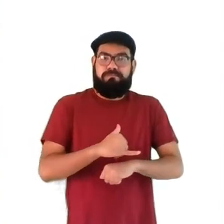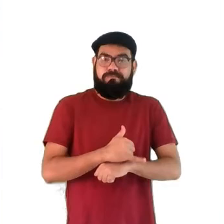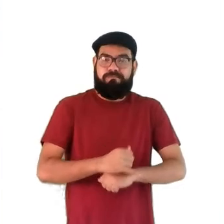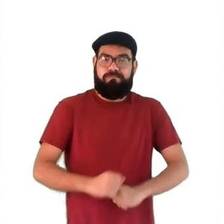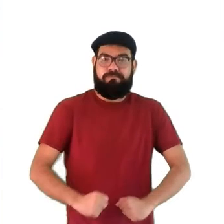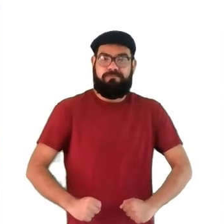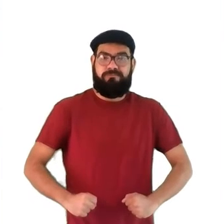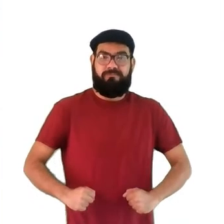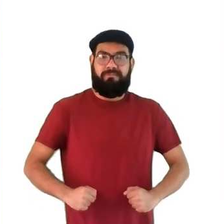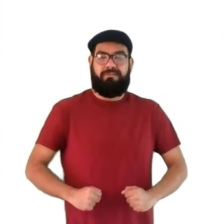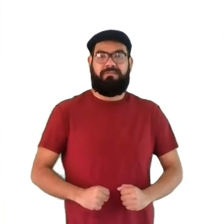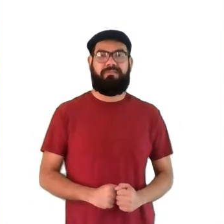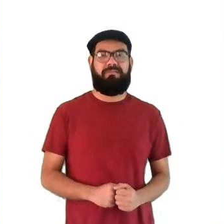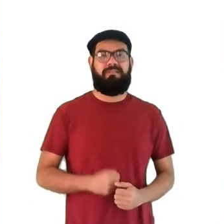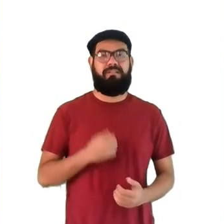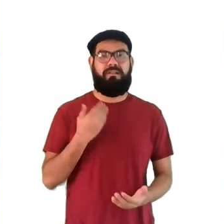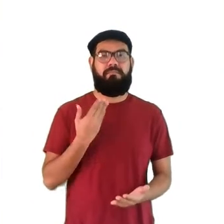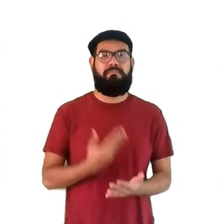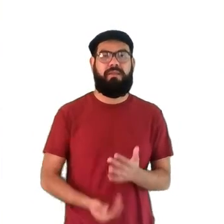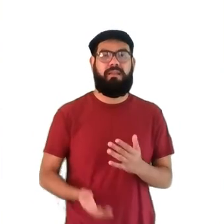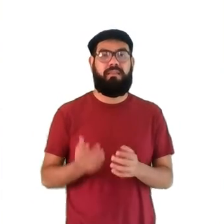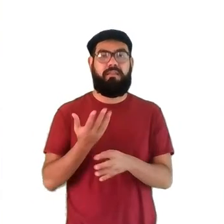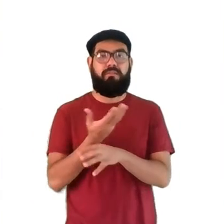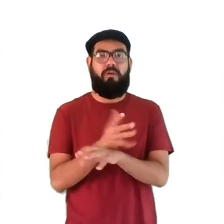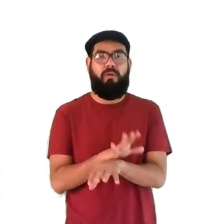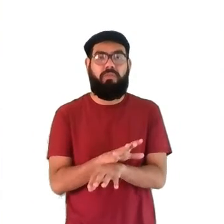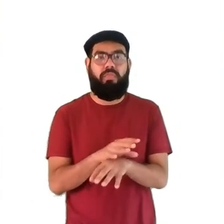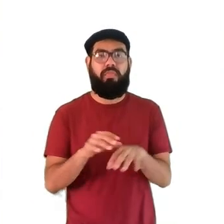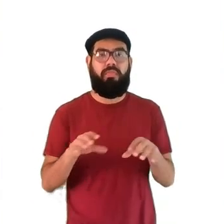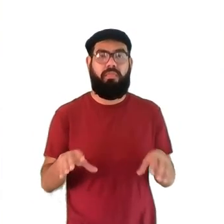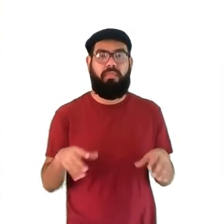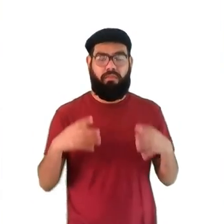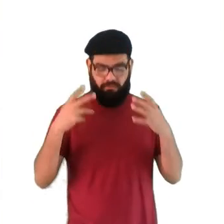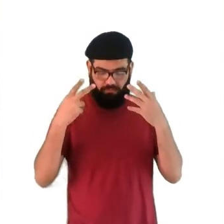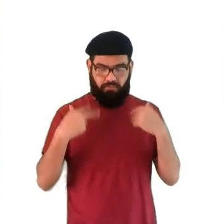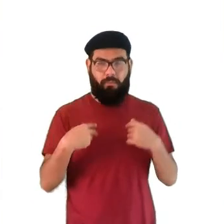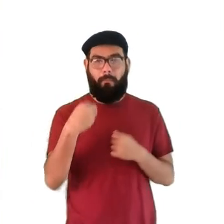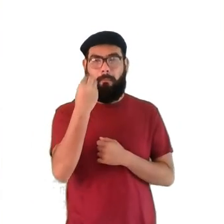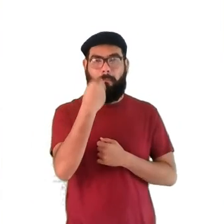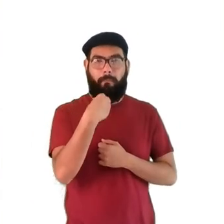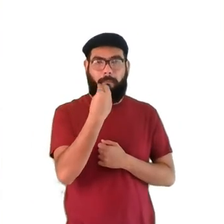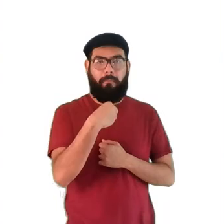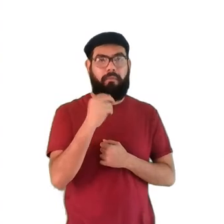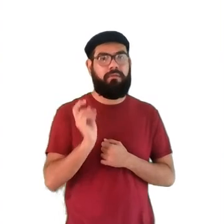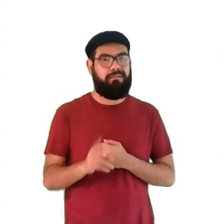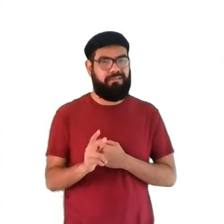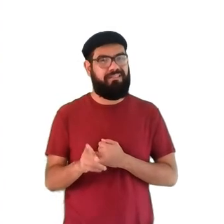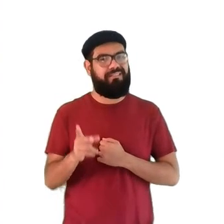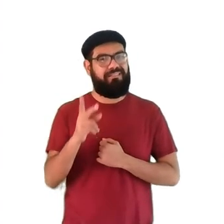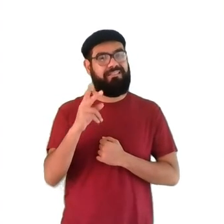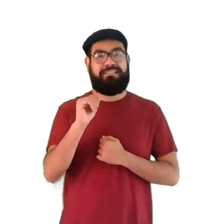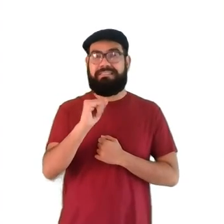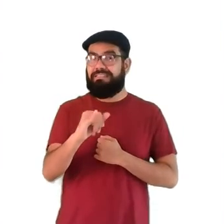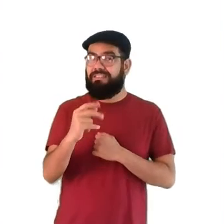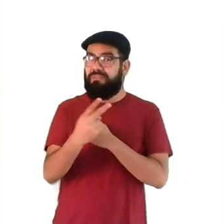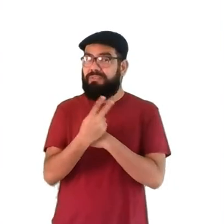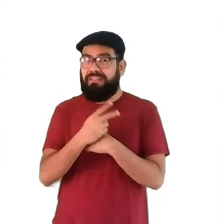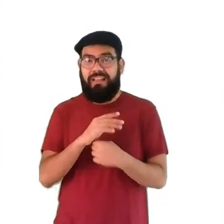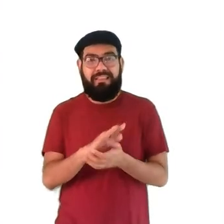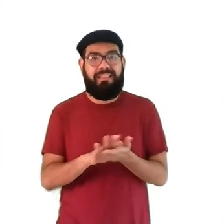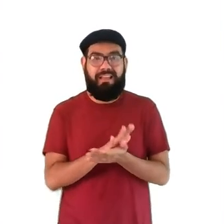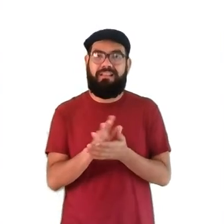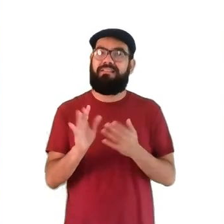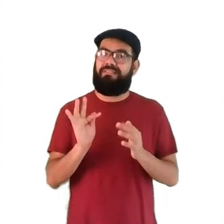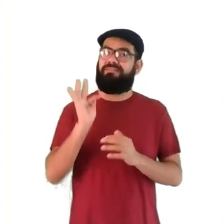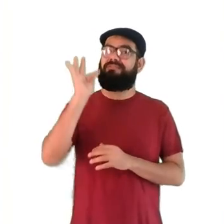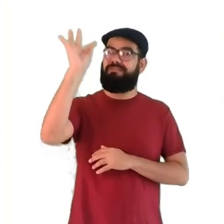A perda de massa óssea, e assim por diante, tá? Então, se a gente não se cuidar, possivelmente a gente venha a ter